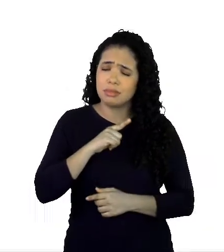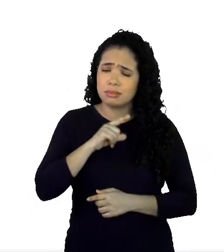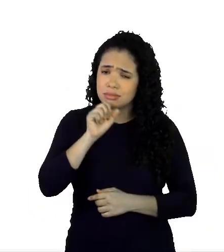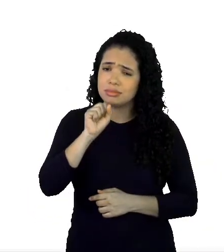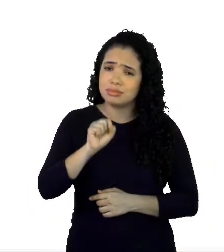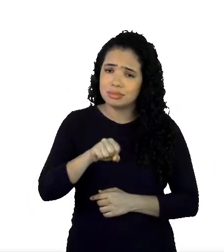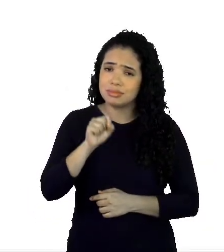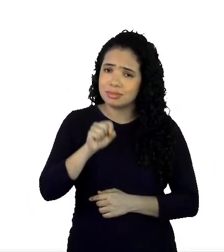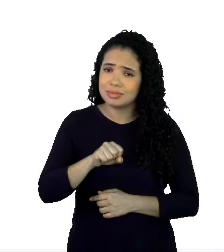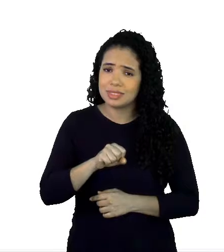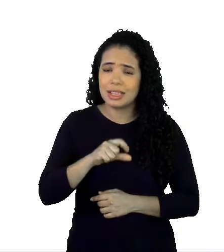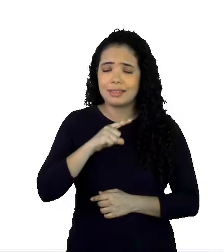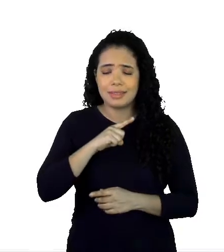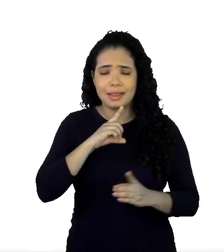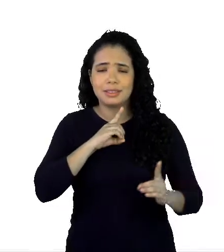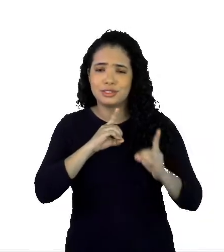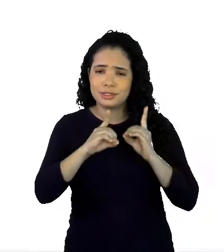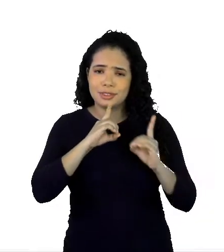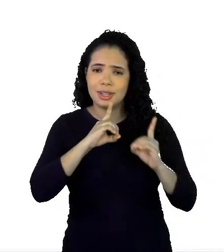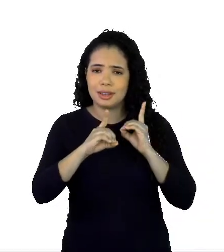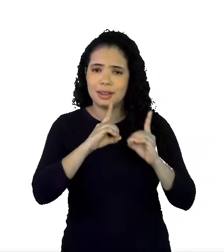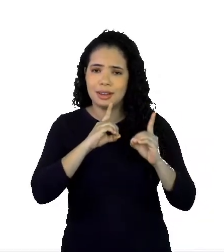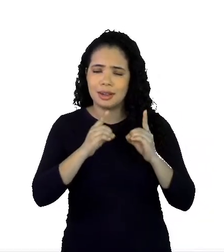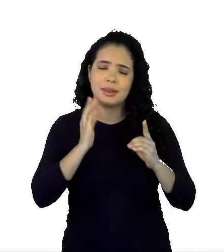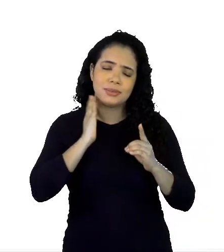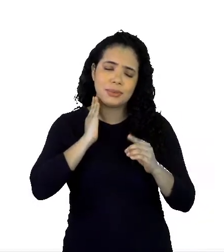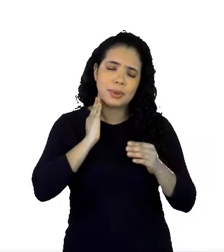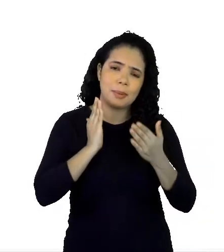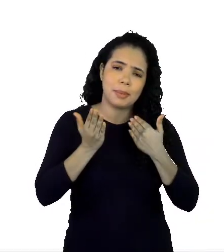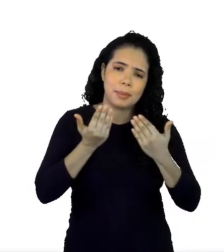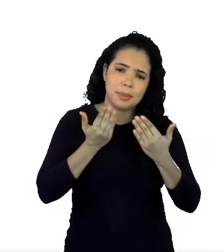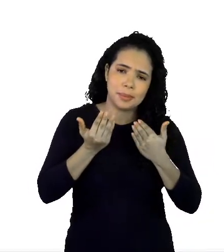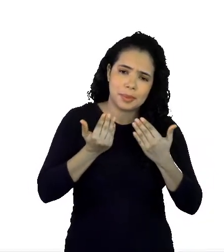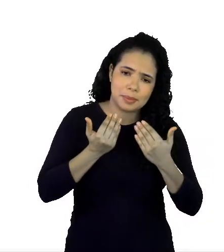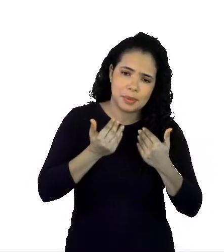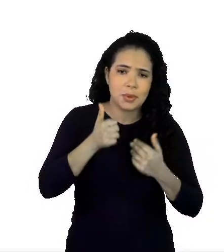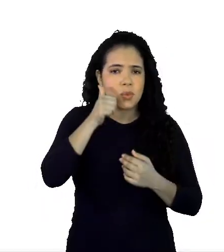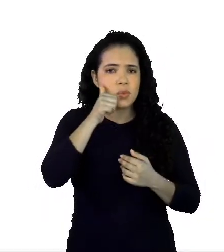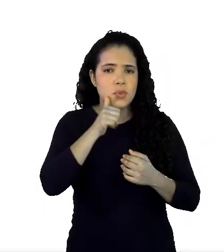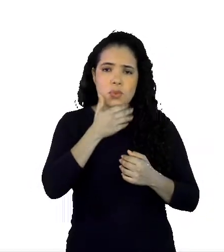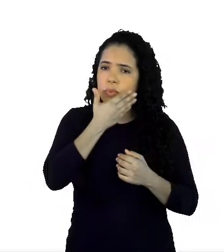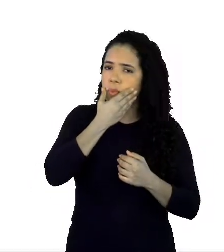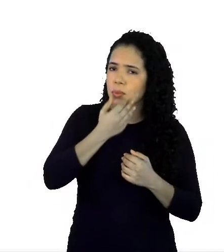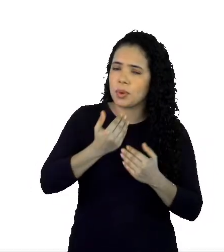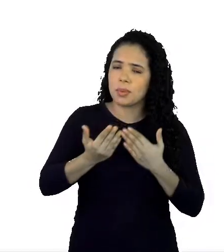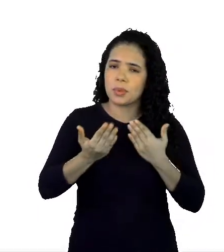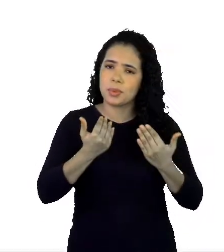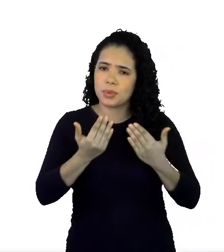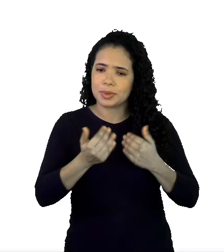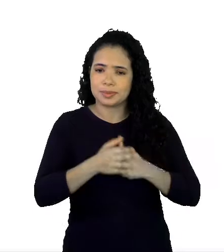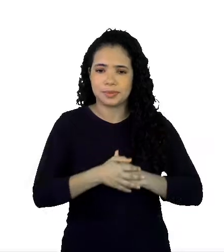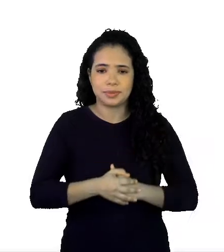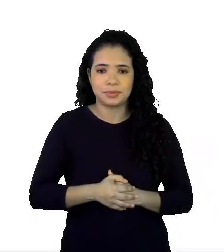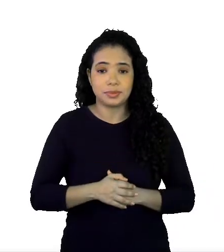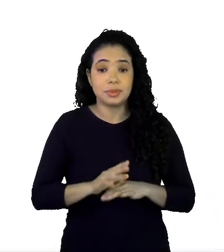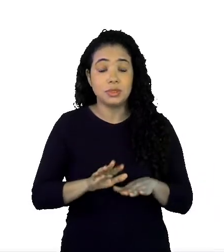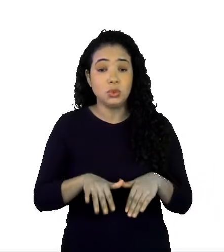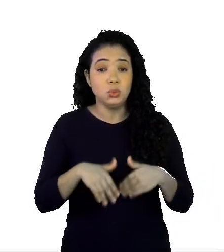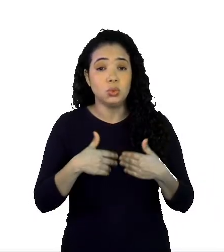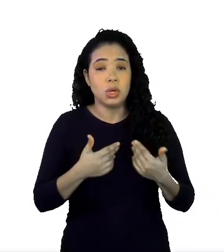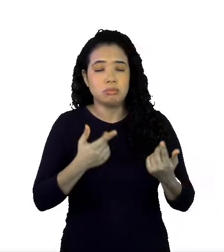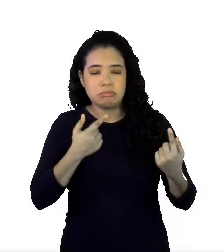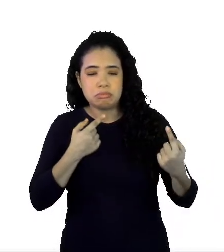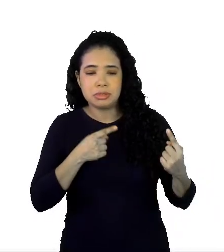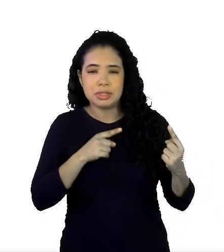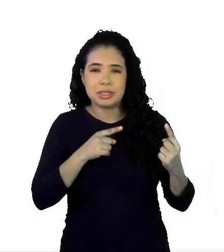viu que tem o diálogo lá entre o rapaz e a moça, né? Qual é a ironia presente no texto 1? O que